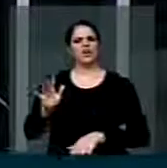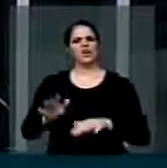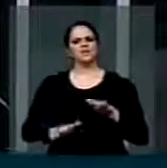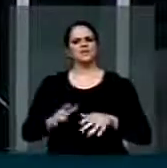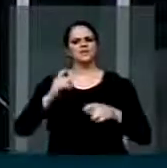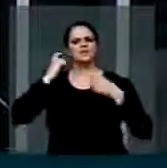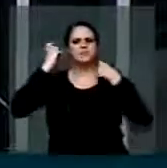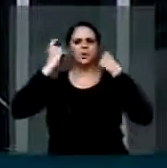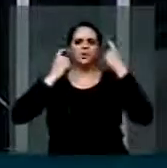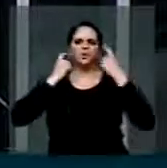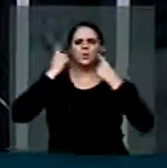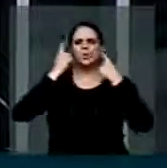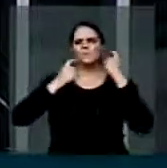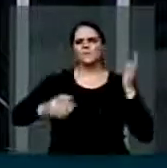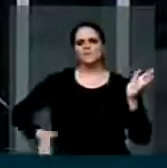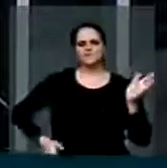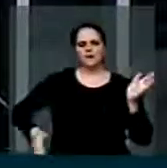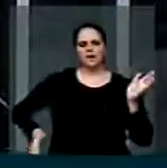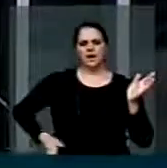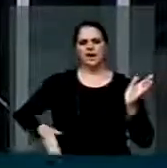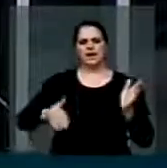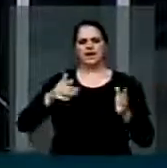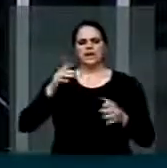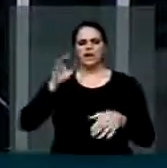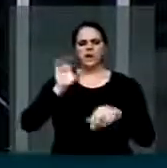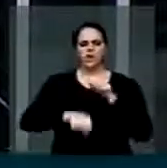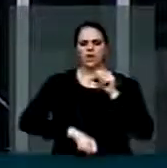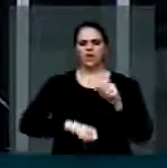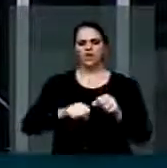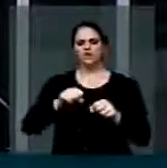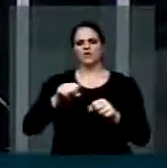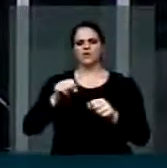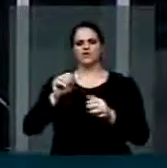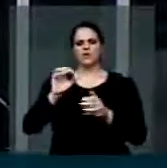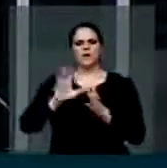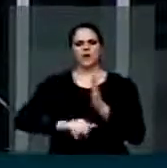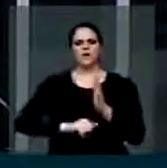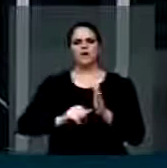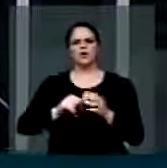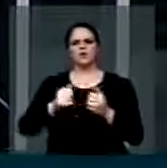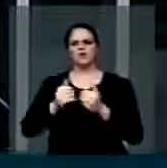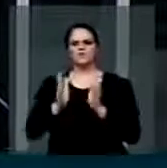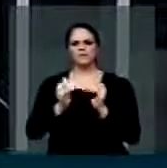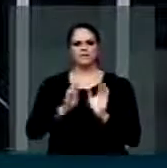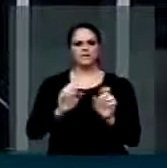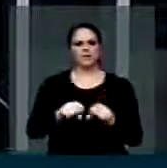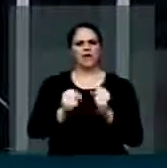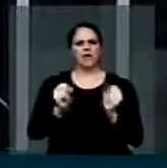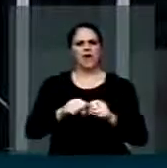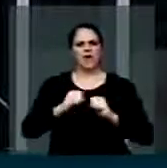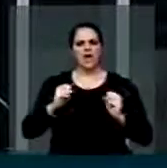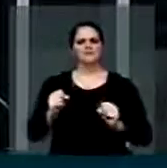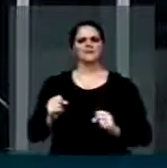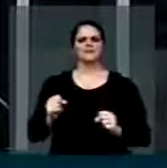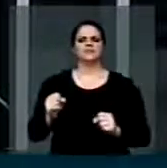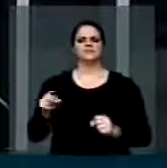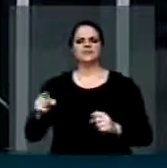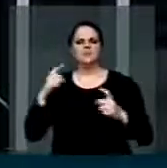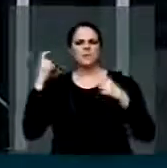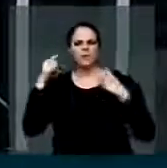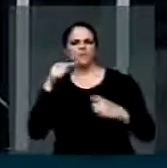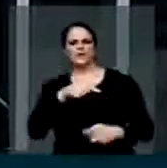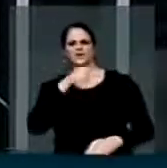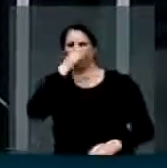vagabundo, assaltando, quebrando carros, bancos, prefeituras, mas por outro lado a gente tem